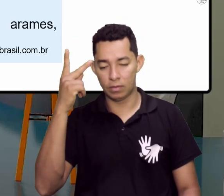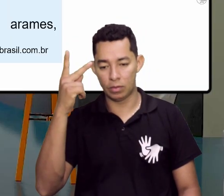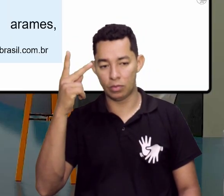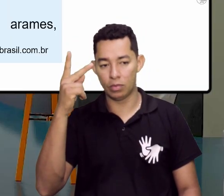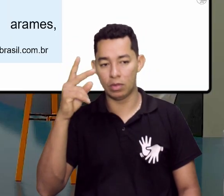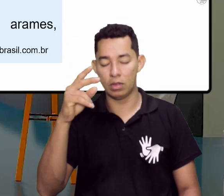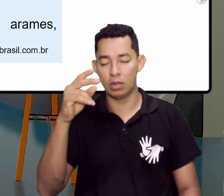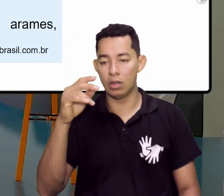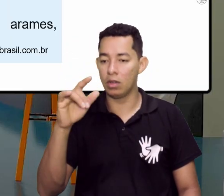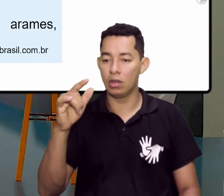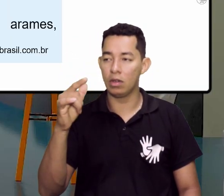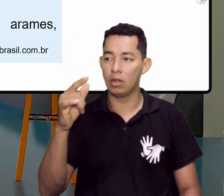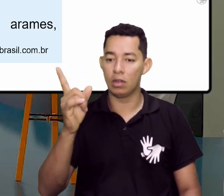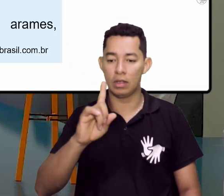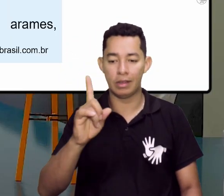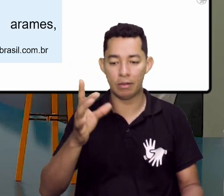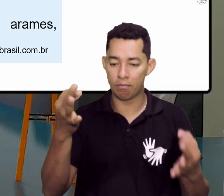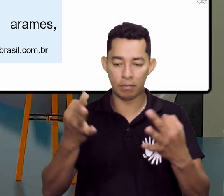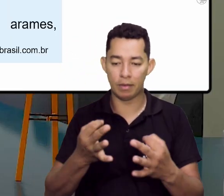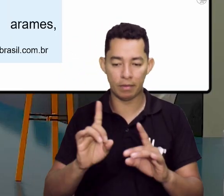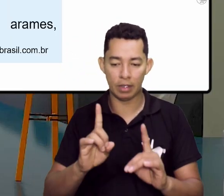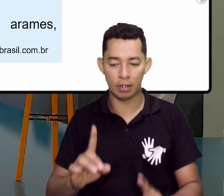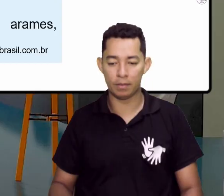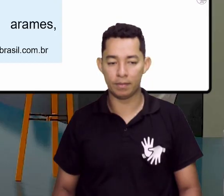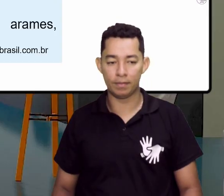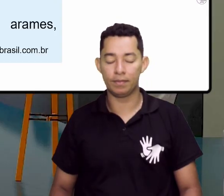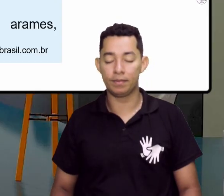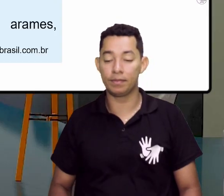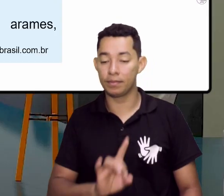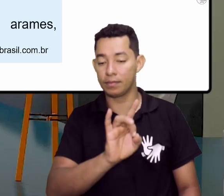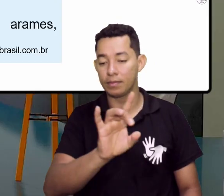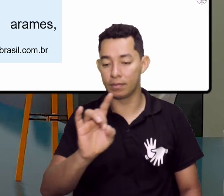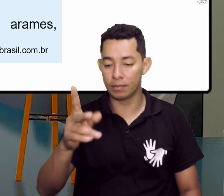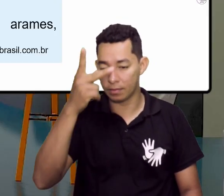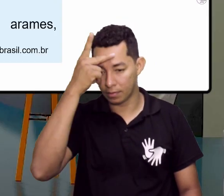né? Cada pessoa tem uma habilidade maior.